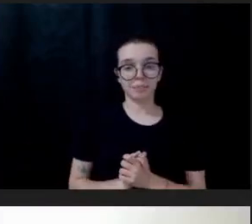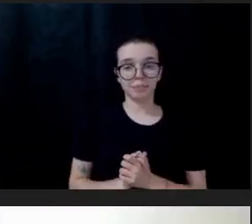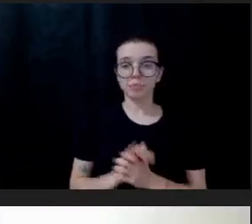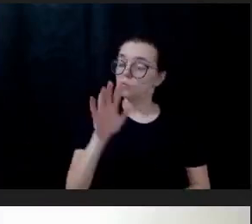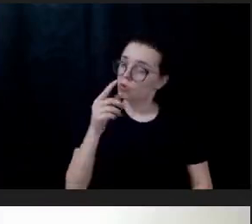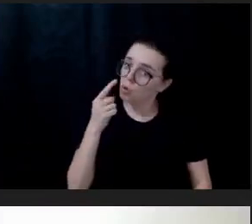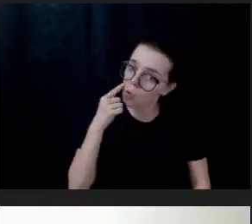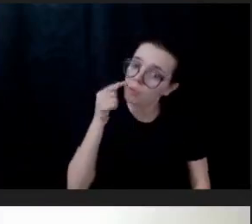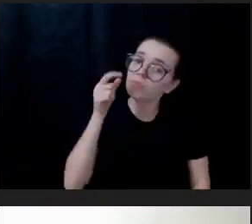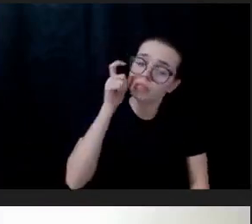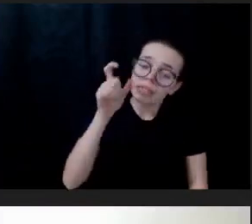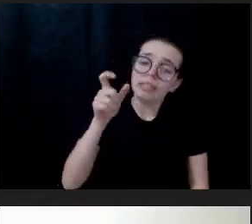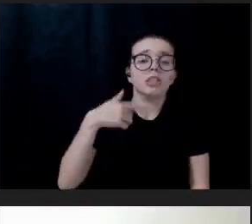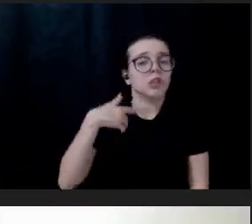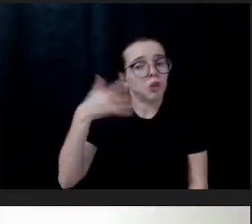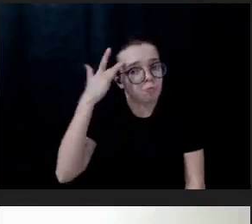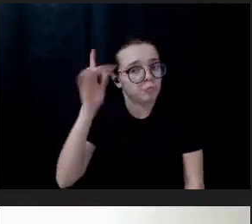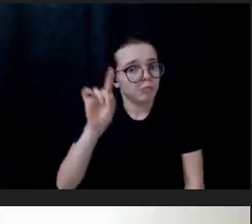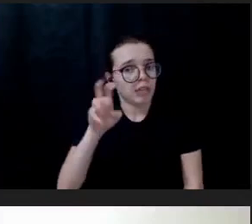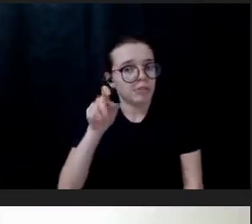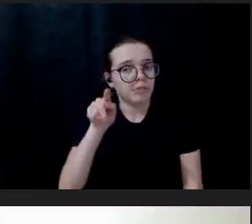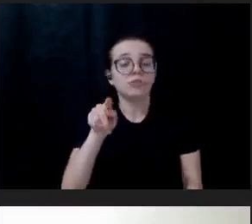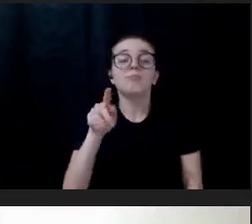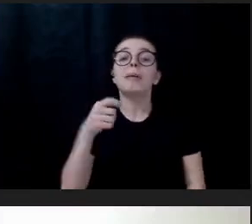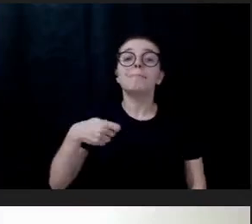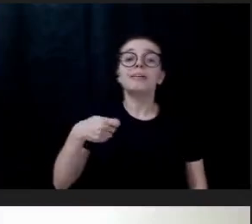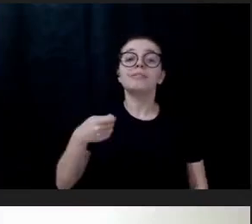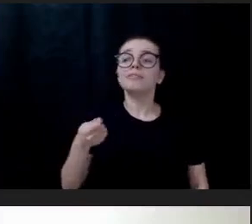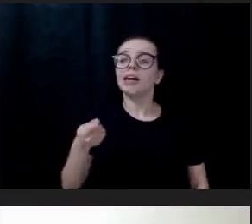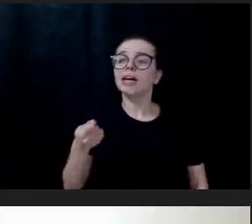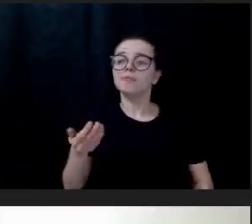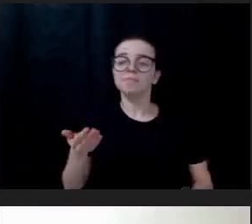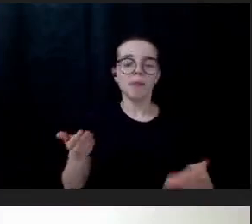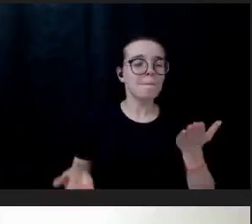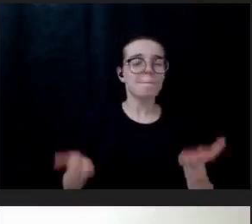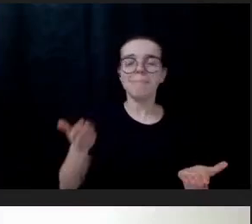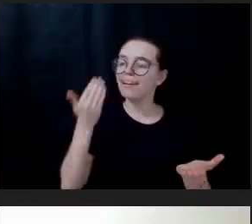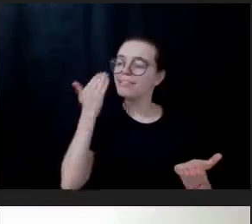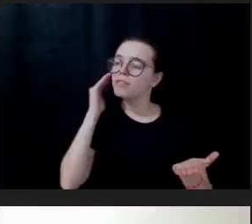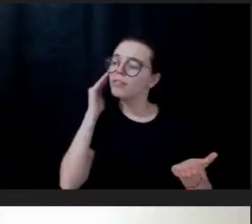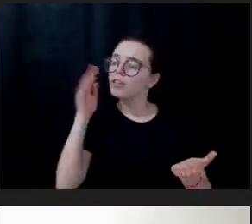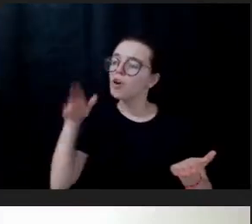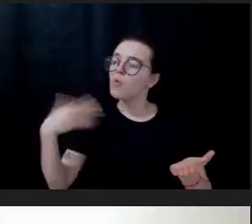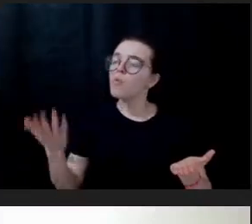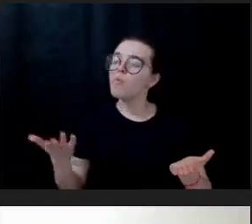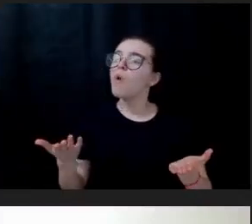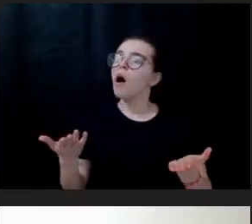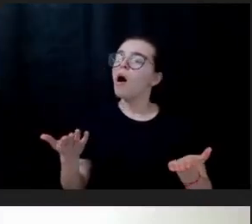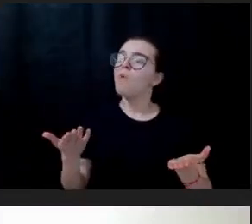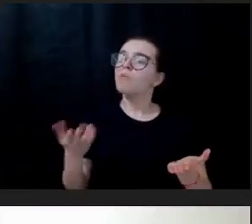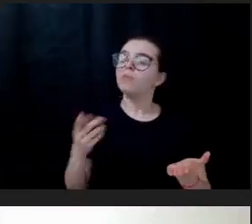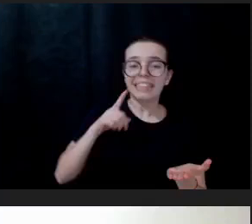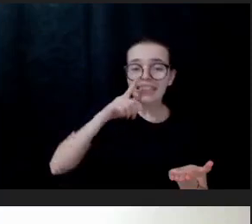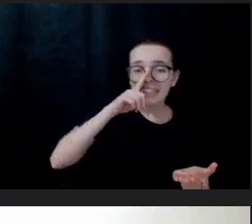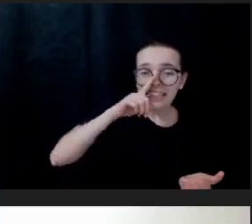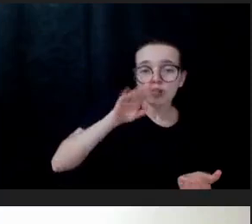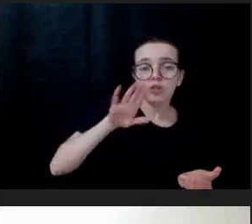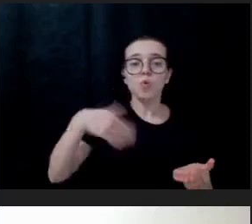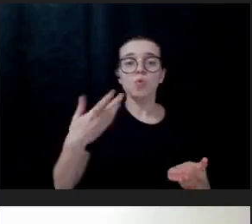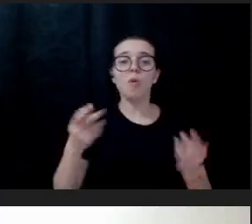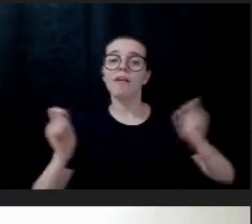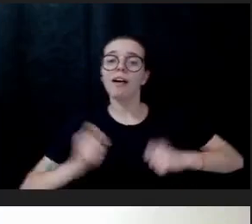né, os riscos, né, porque você tem a privacidade, né, o sigilo